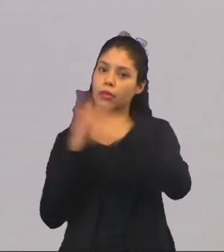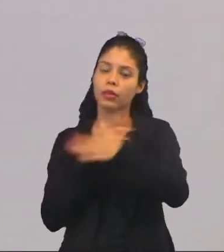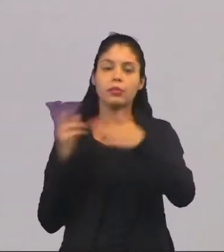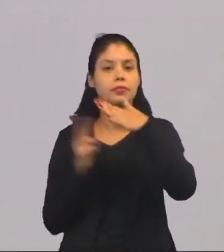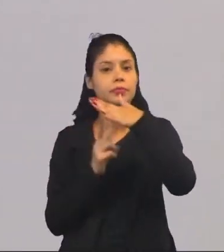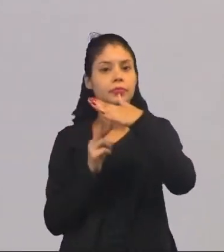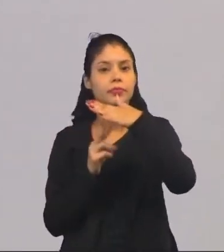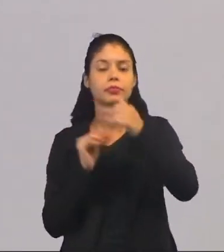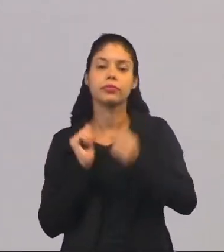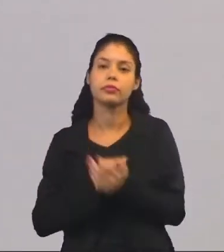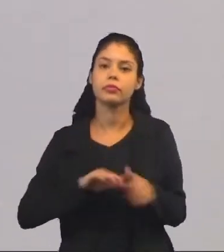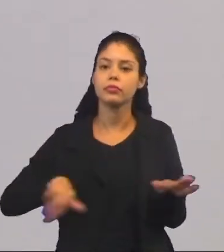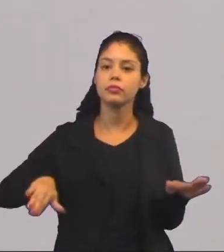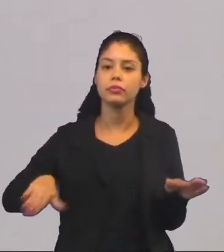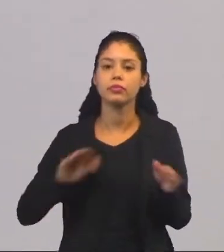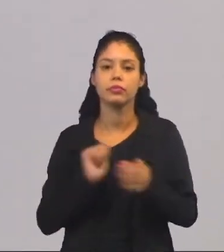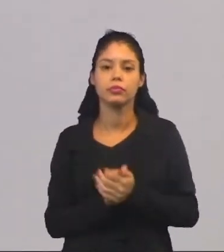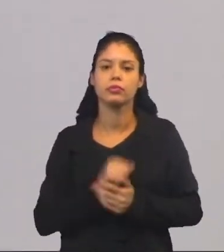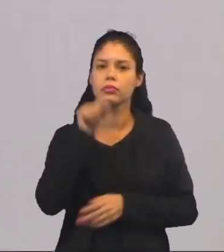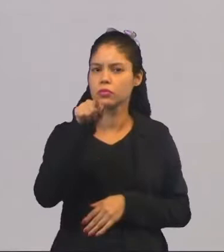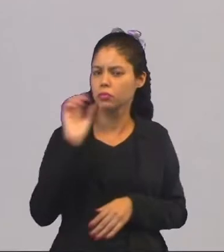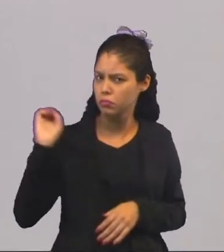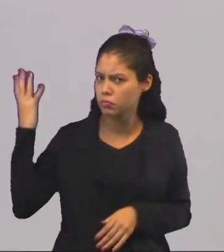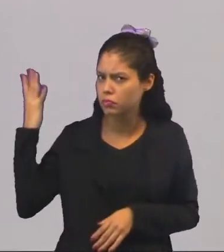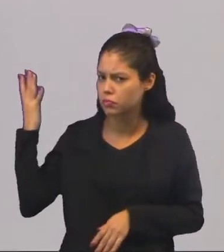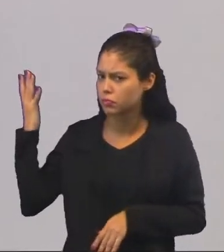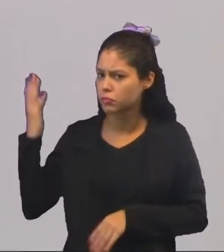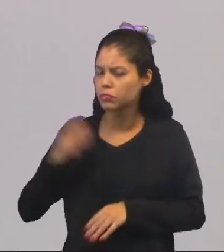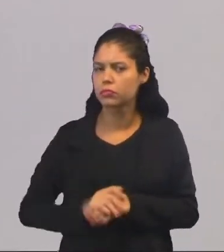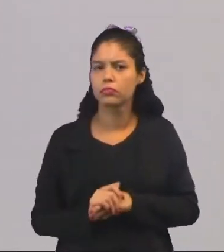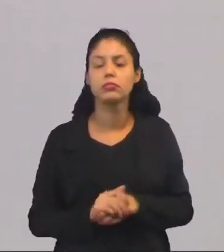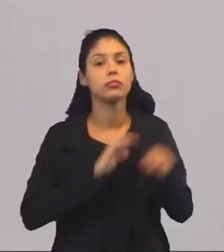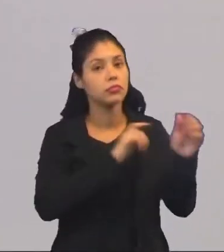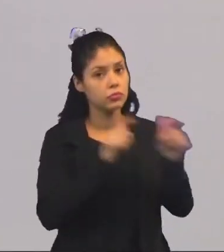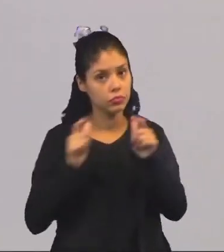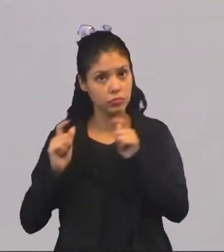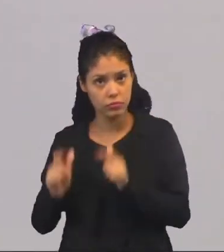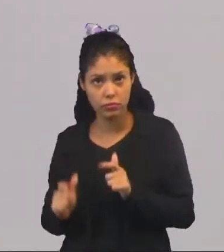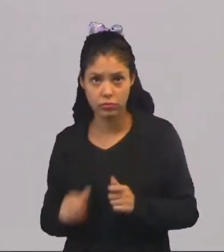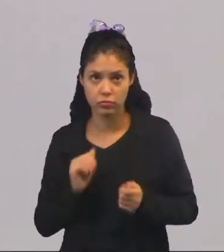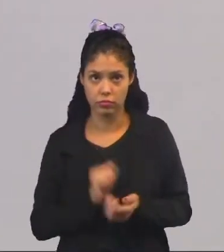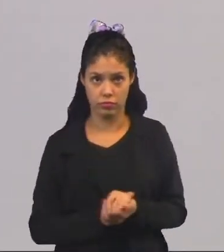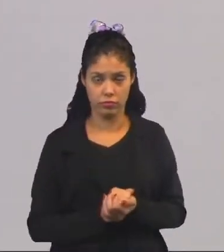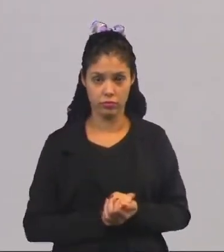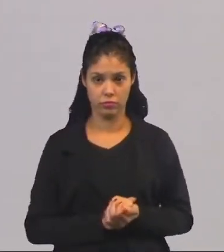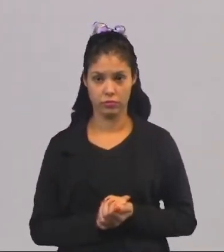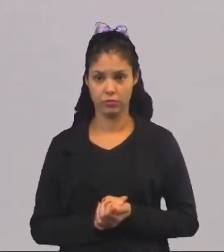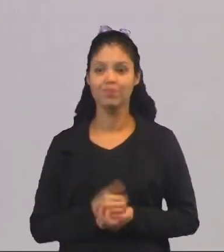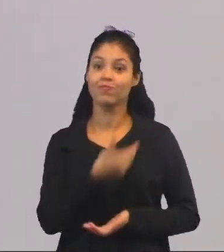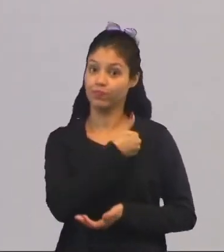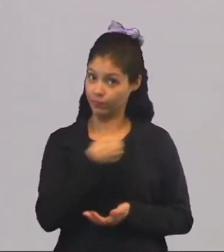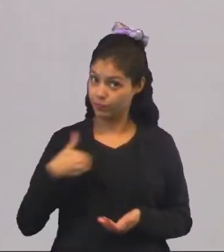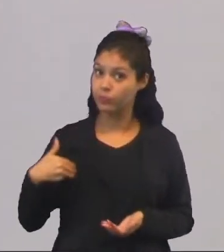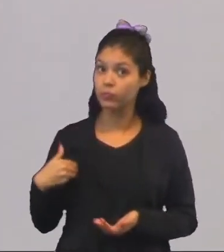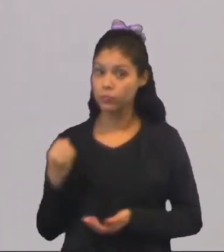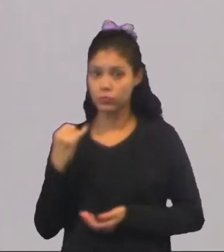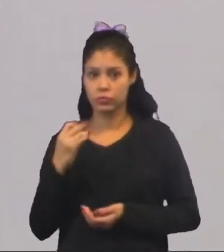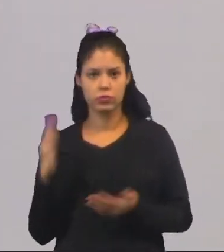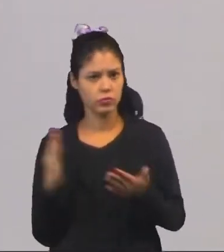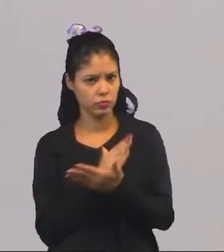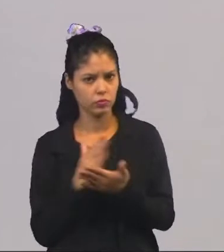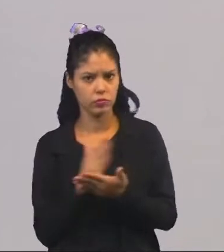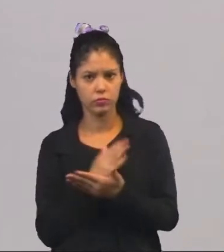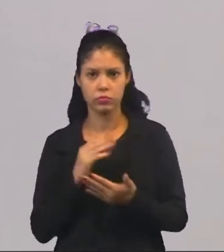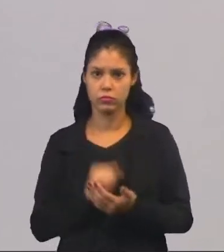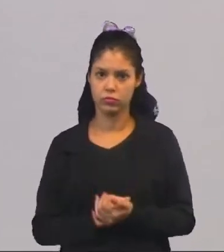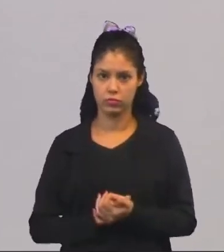praças, bosques. E no caso, o que, que acontece? São espaços, em suma, públicos. Se você fizer de alguma